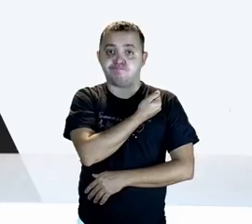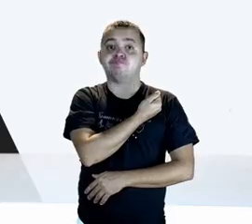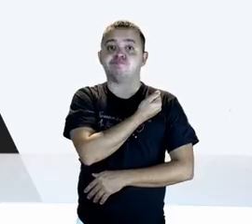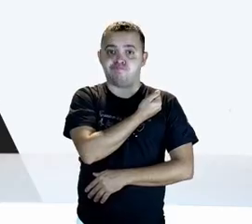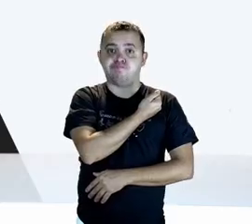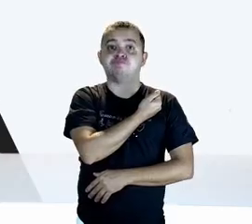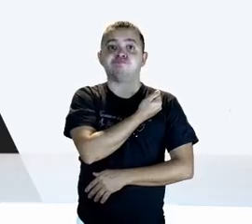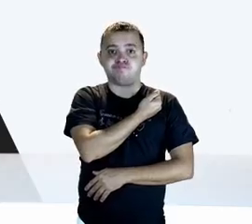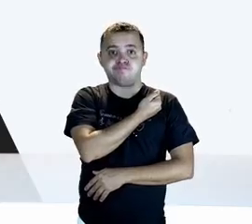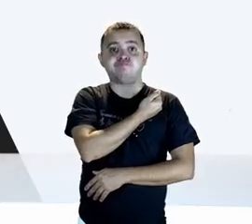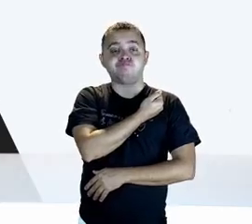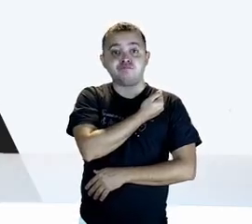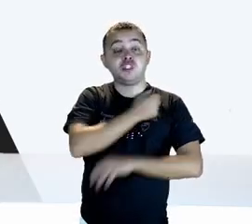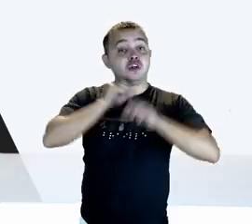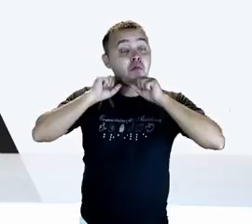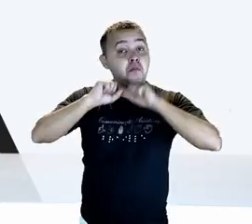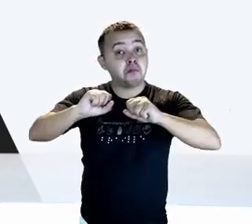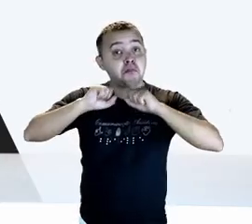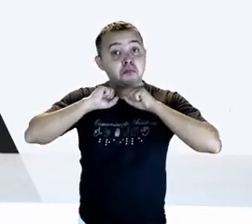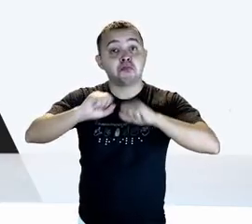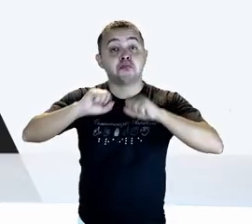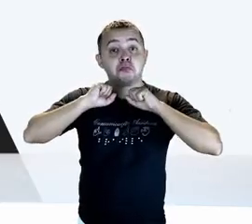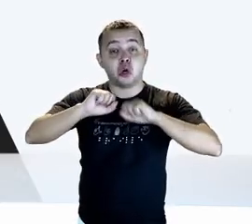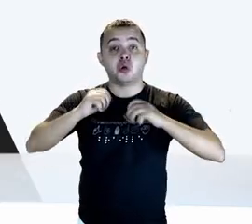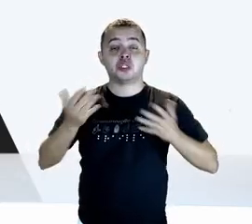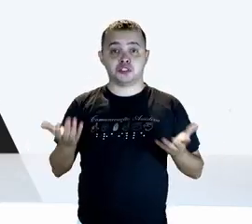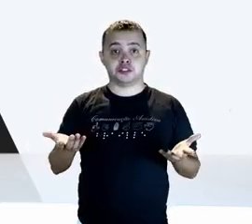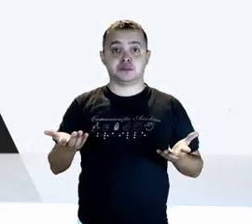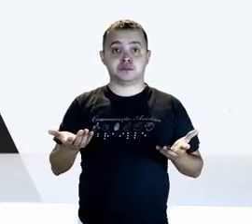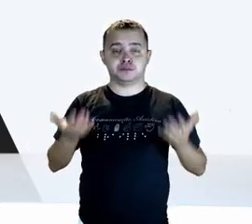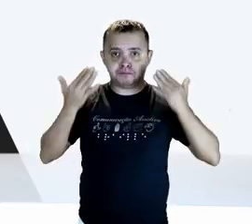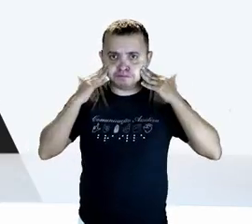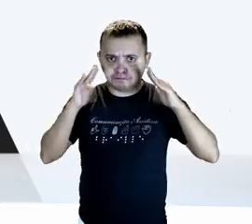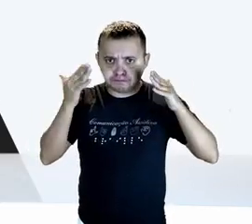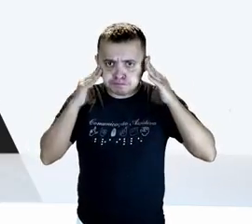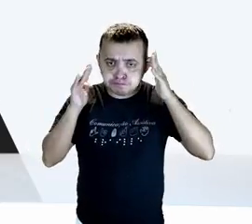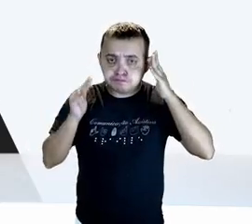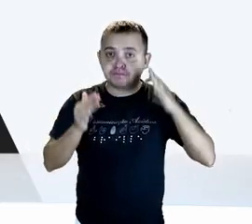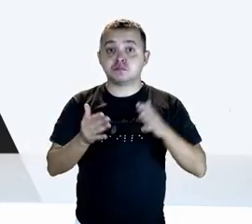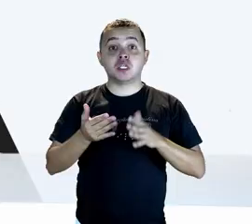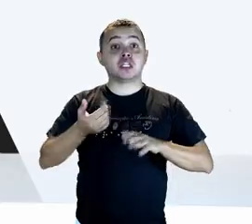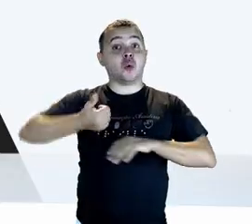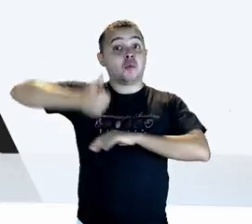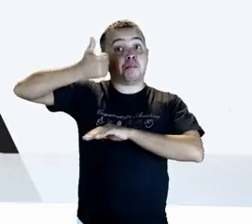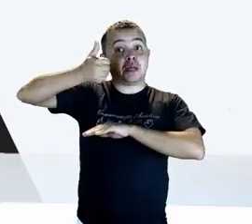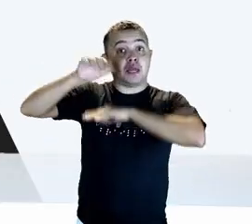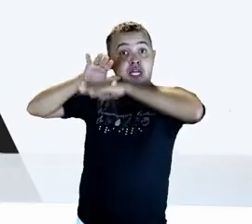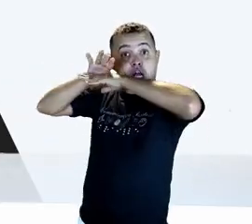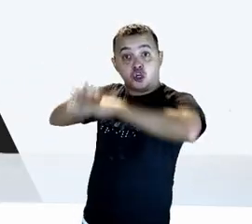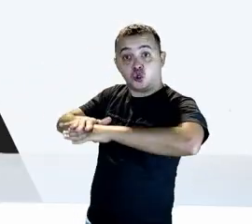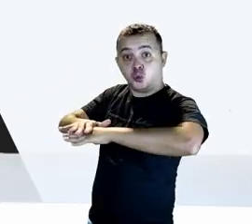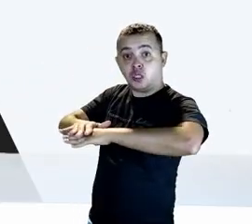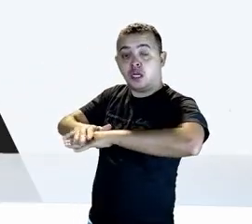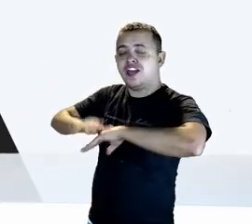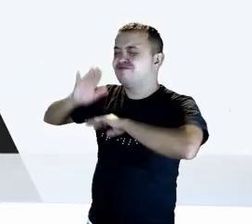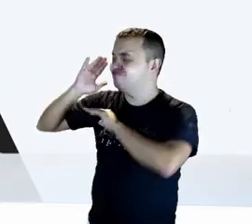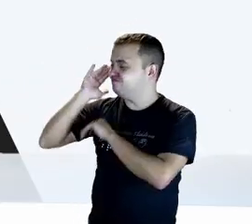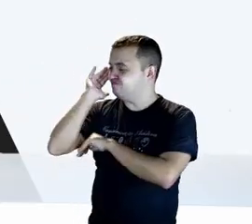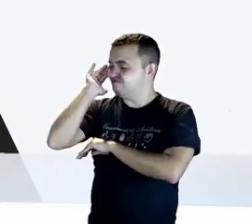representar uma mudança do quadro clínico final da pessoa. Então, o primeiro socorro ele